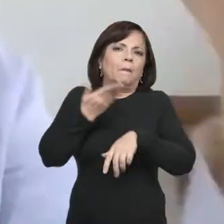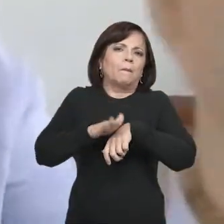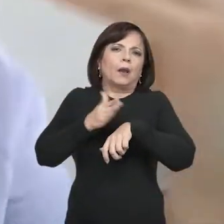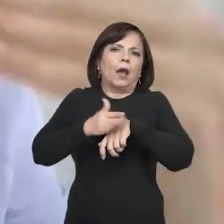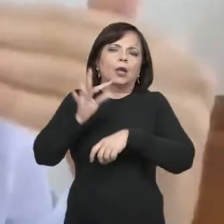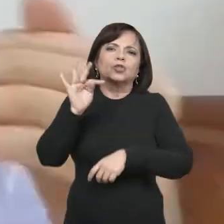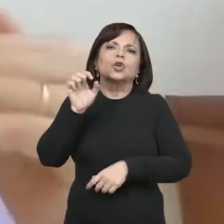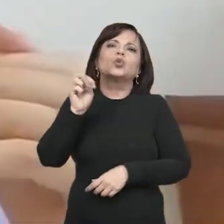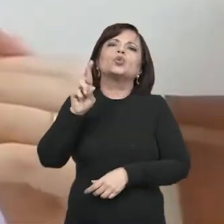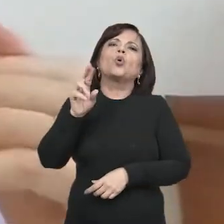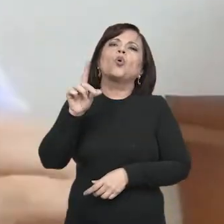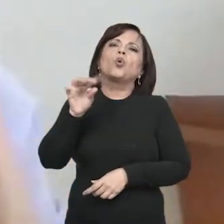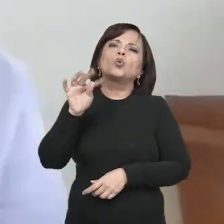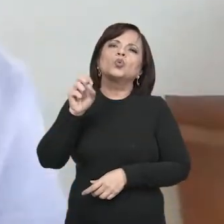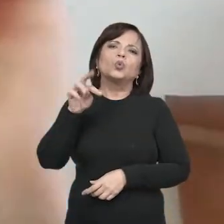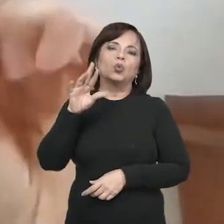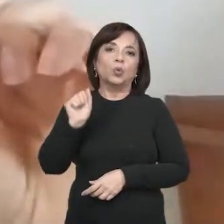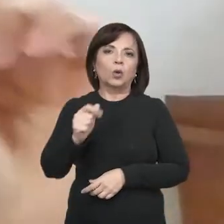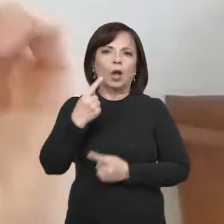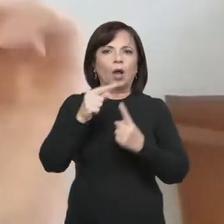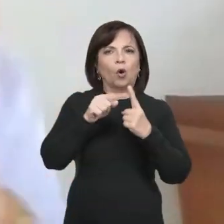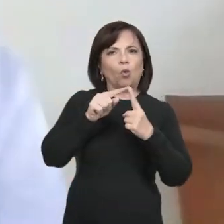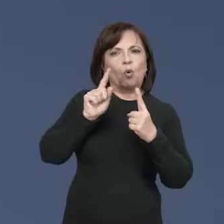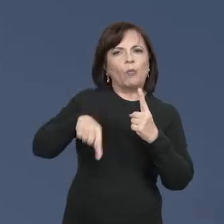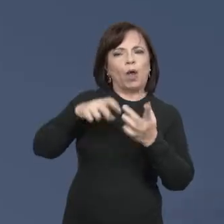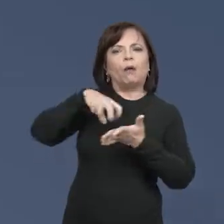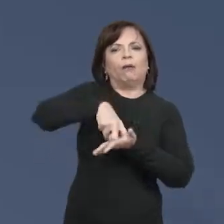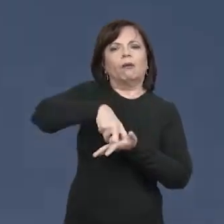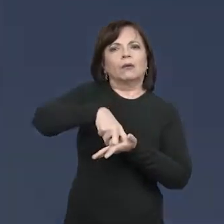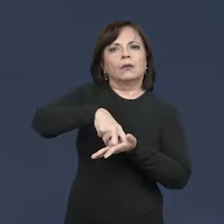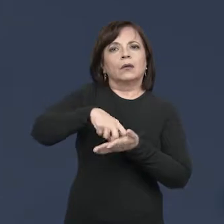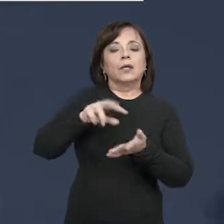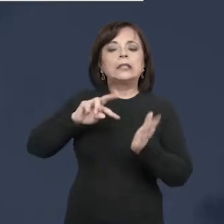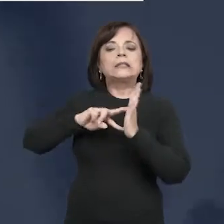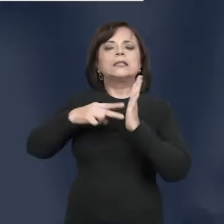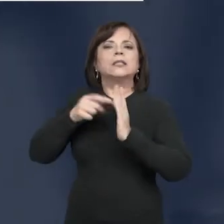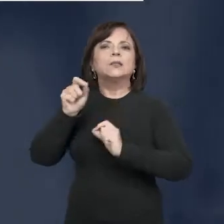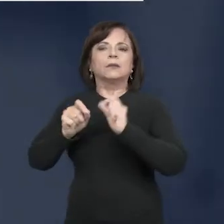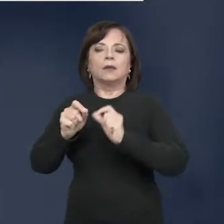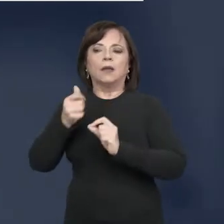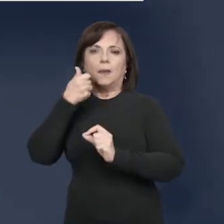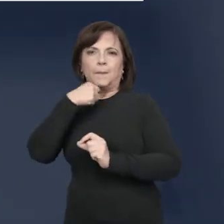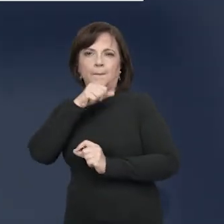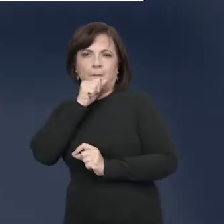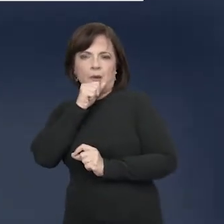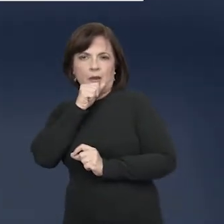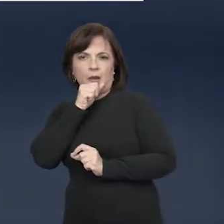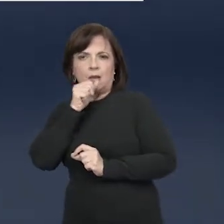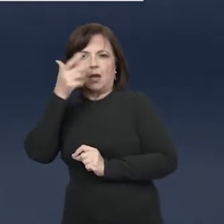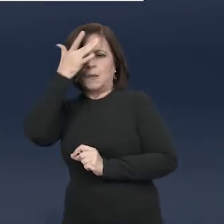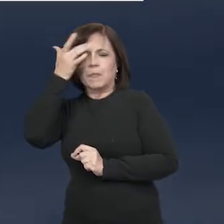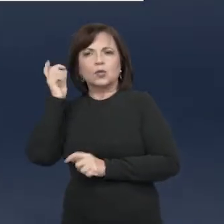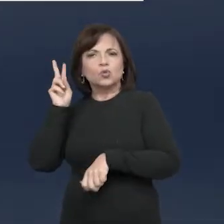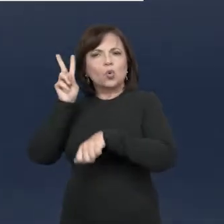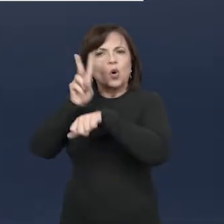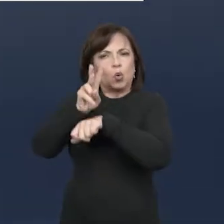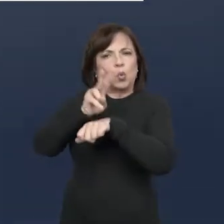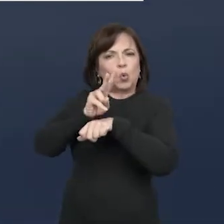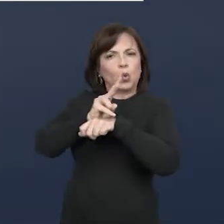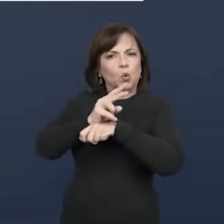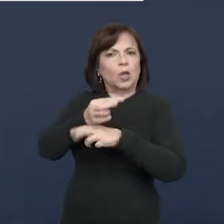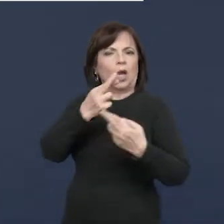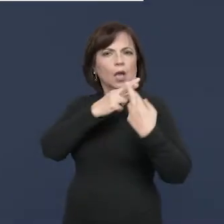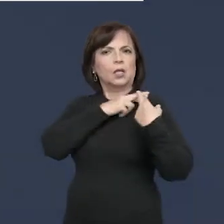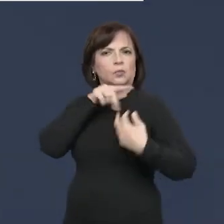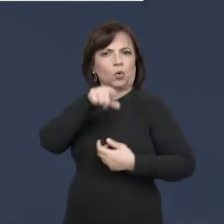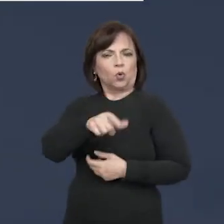tortura tem diversas modalidades e uma delas chama-se tortura-castigo. Significa que a mãe, o tutor, as pessoas que têm uma